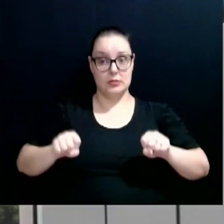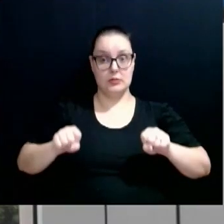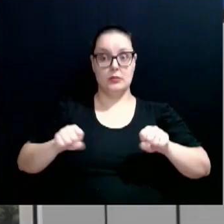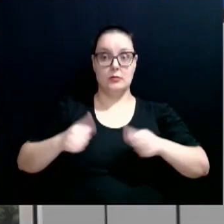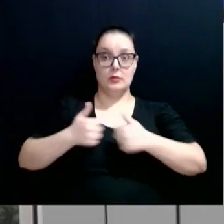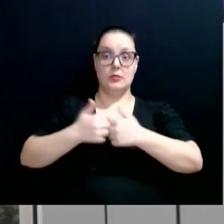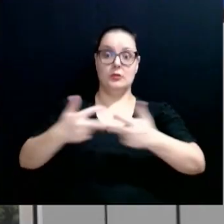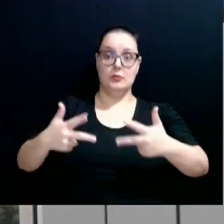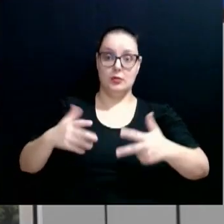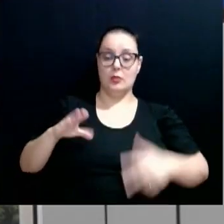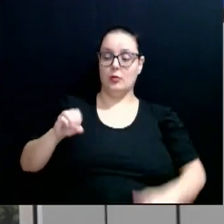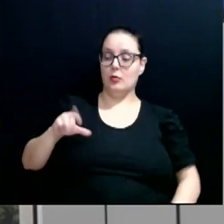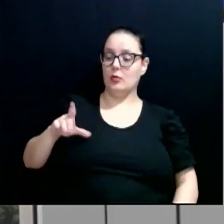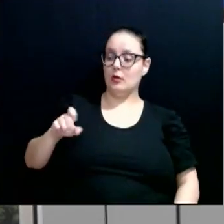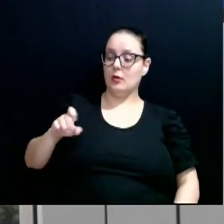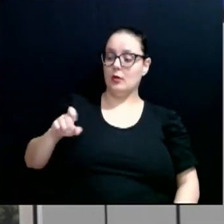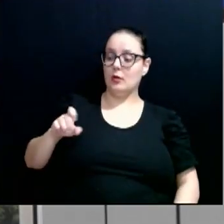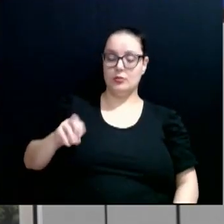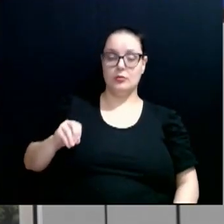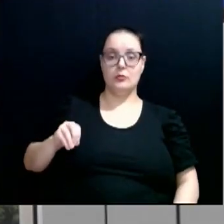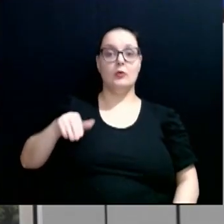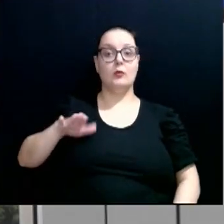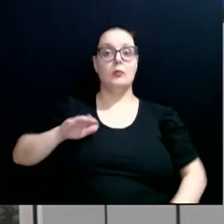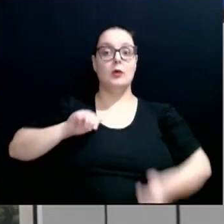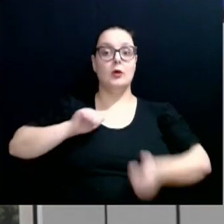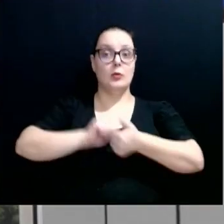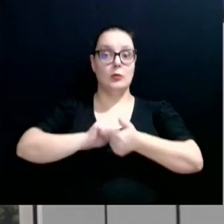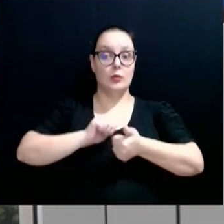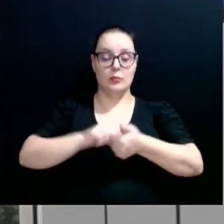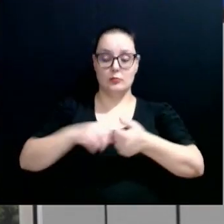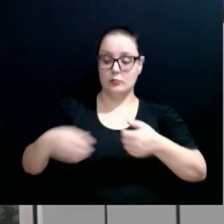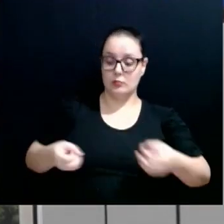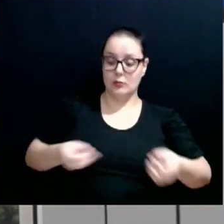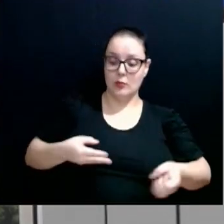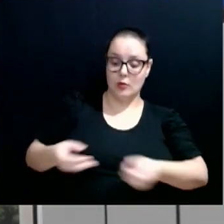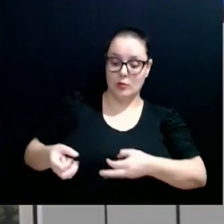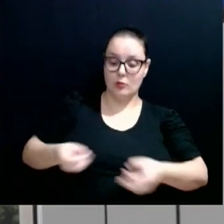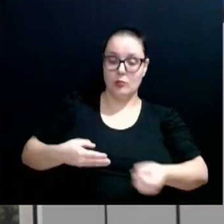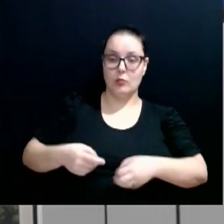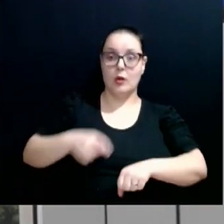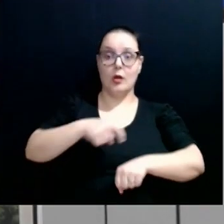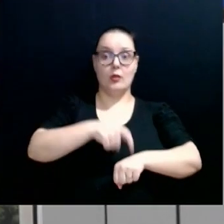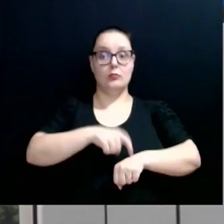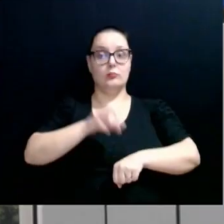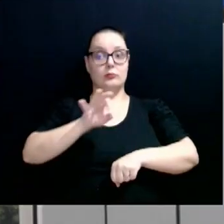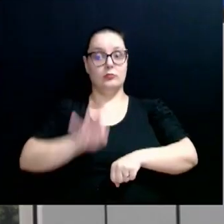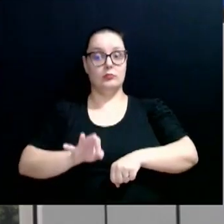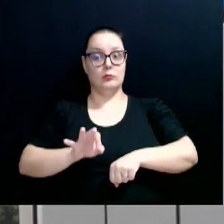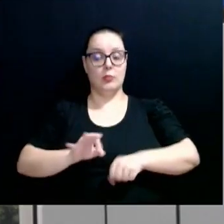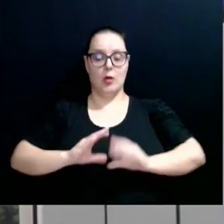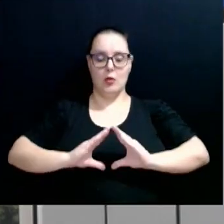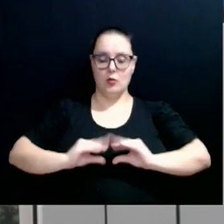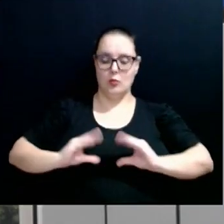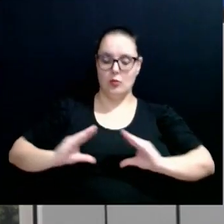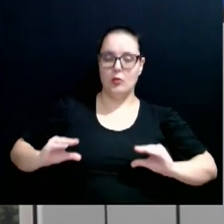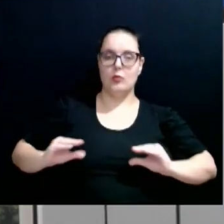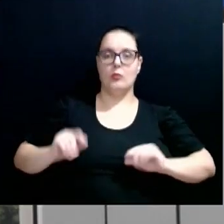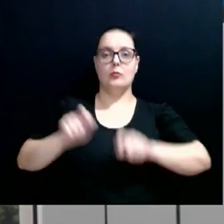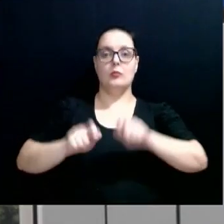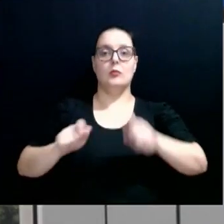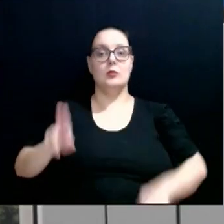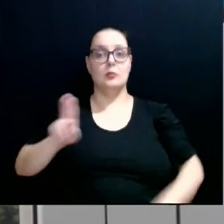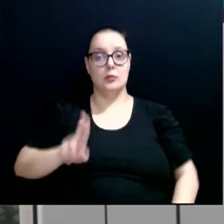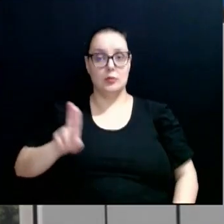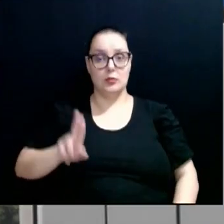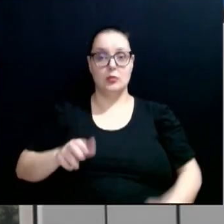ter mais qualidade, modernidade, pontualidade, conforto para os usuários dos ônibus, eu recebo